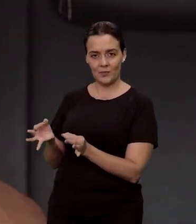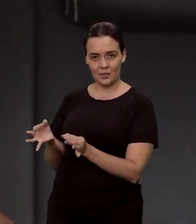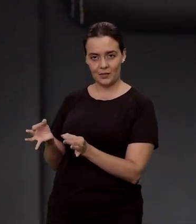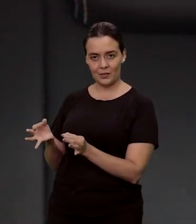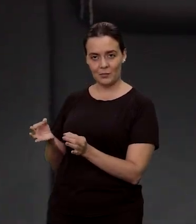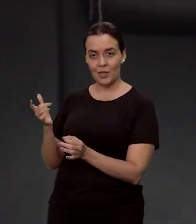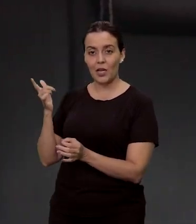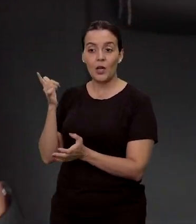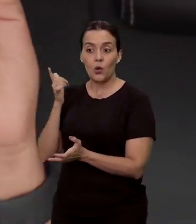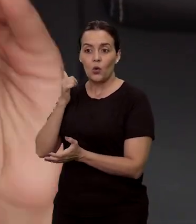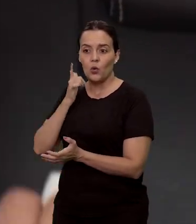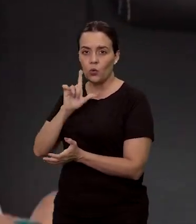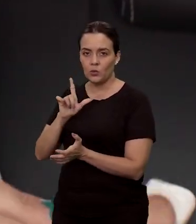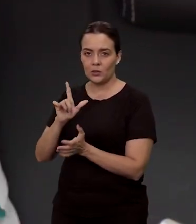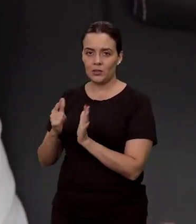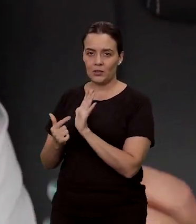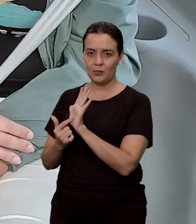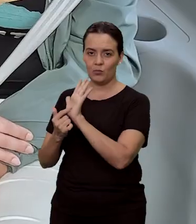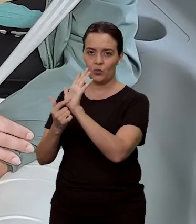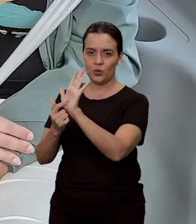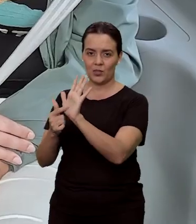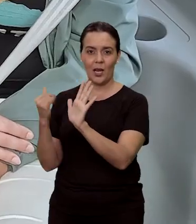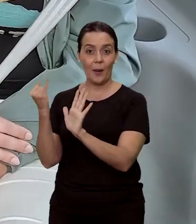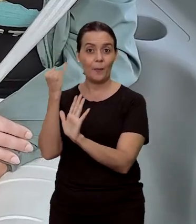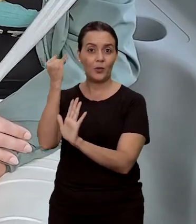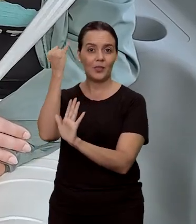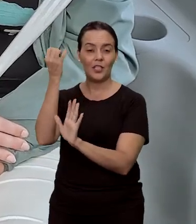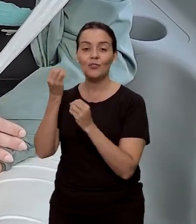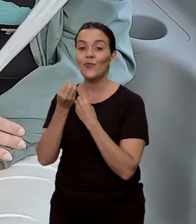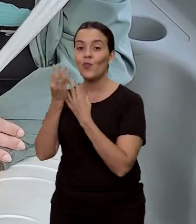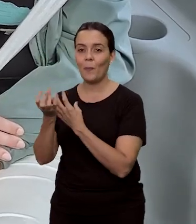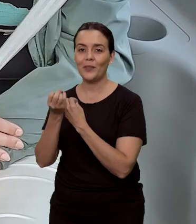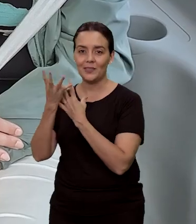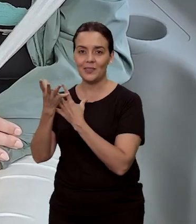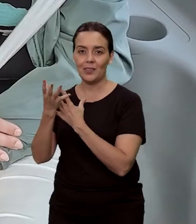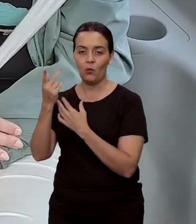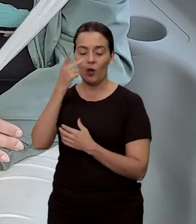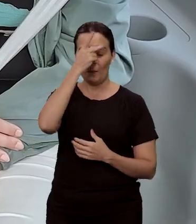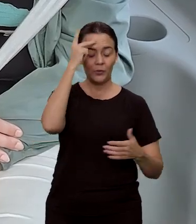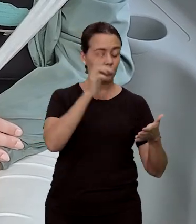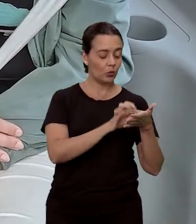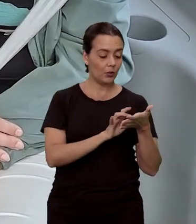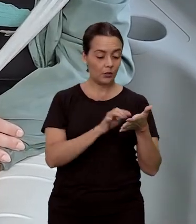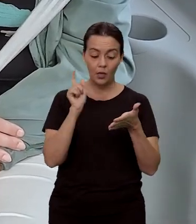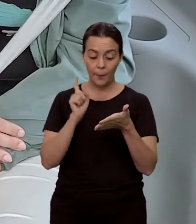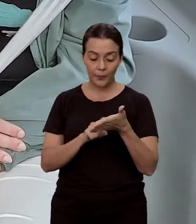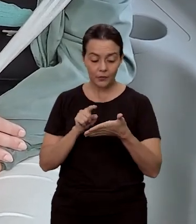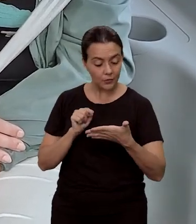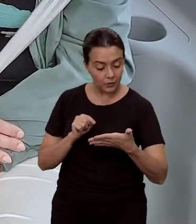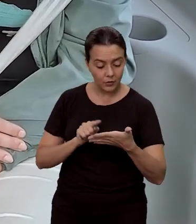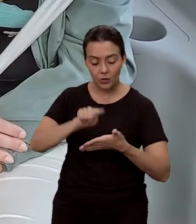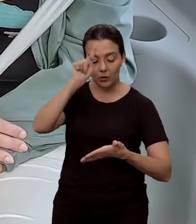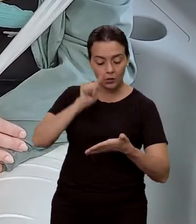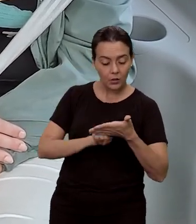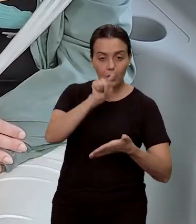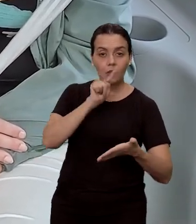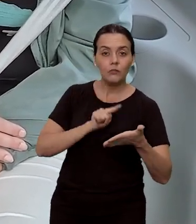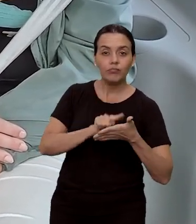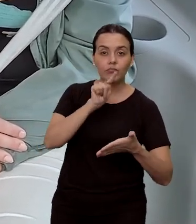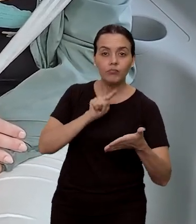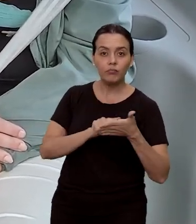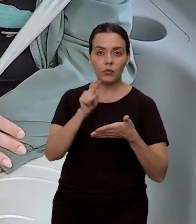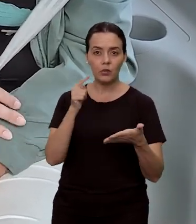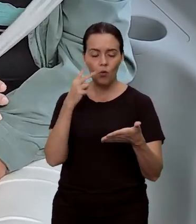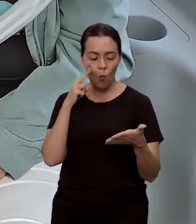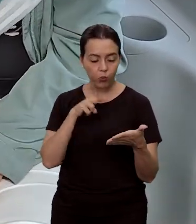para quando eu for trazer uma mensagem da pauta, ela ser de fato consumida. Senão as pessoas só vão assim, ó, tchum, tchum, tchum.